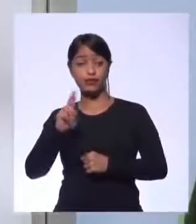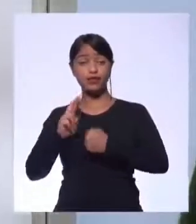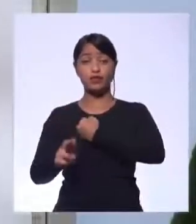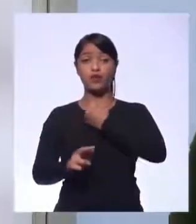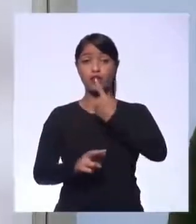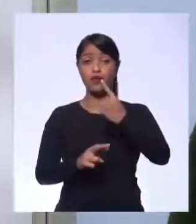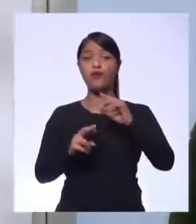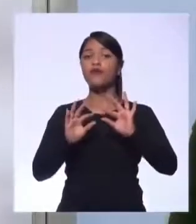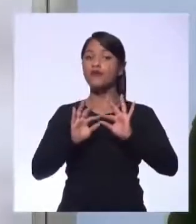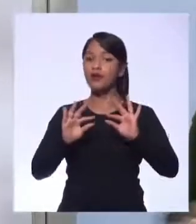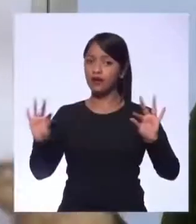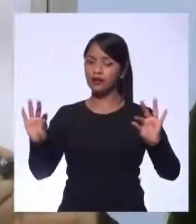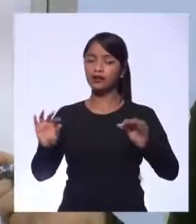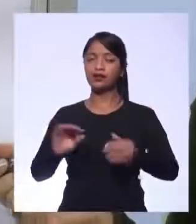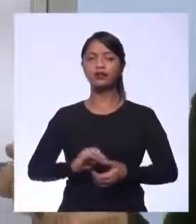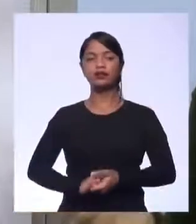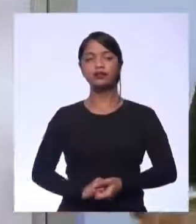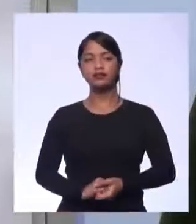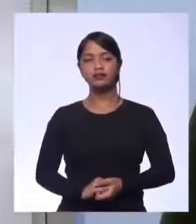2?